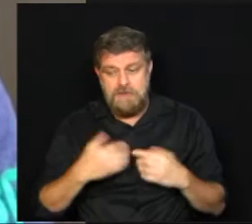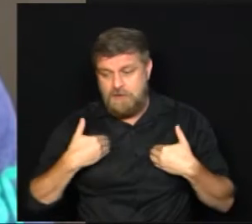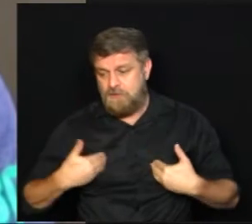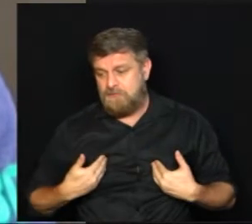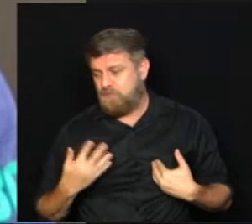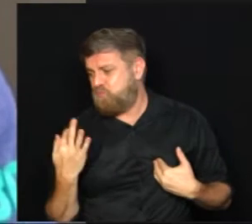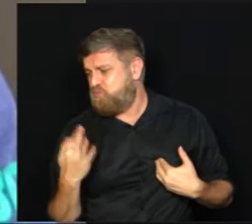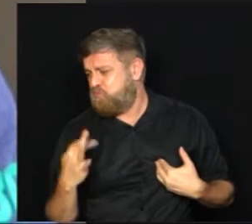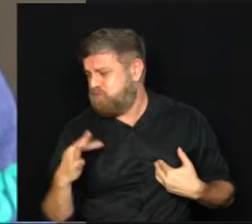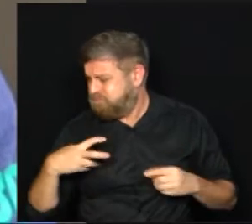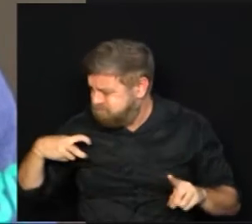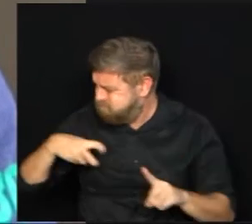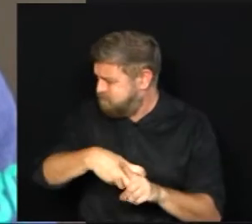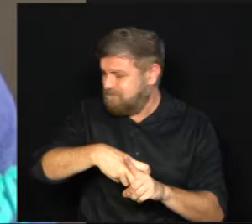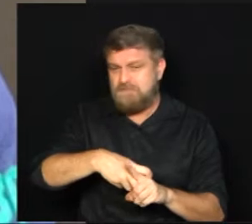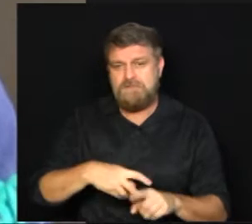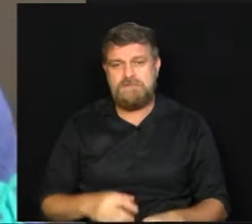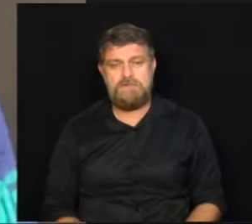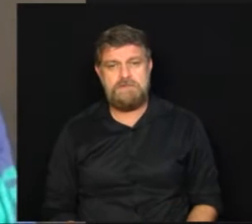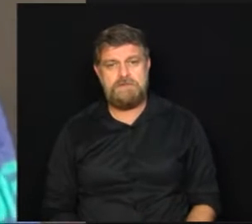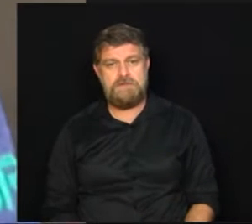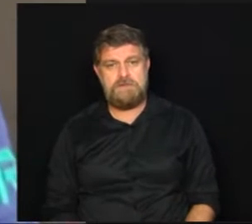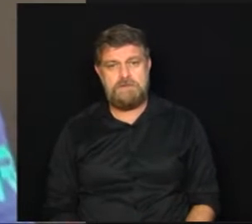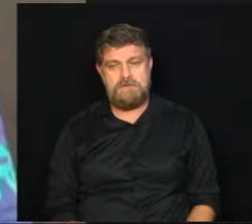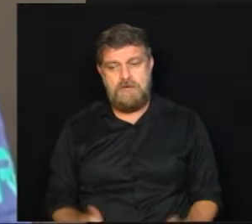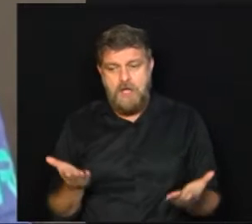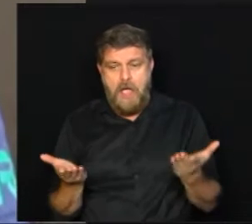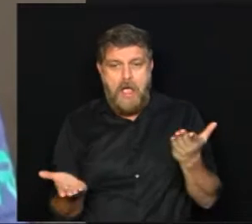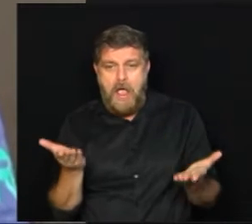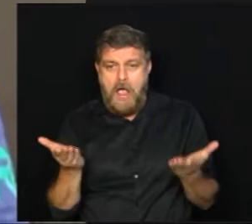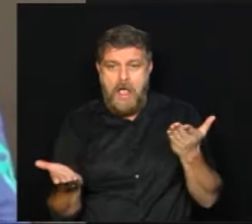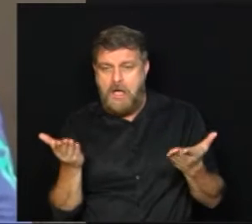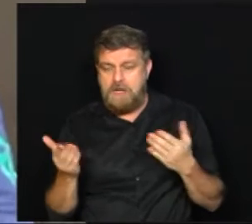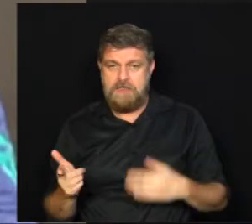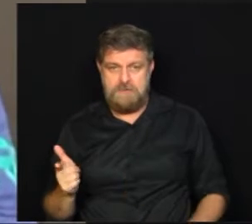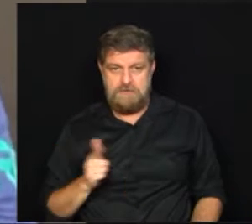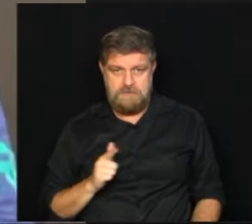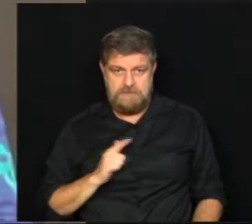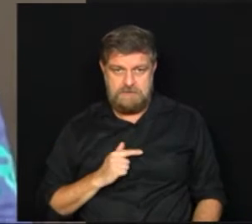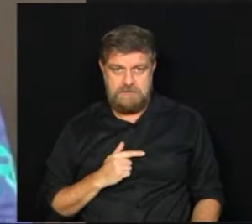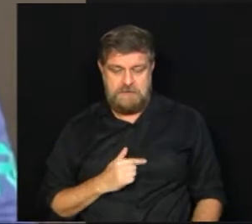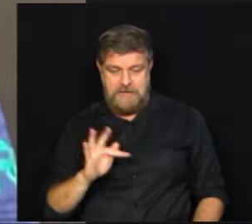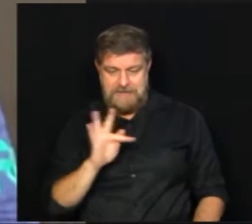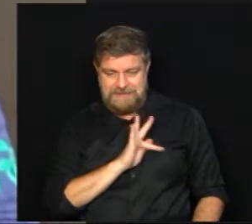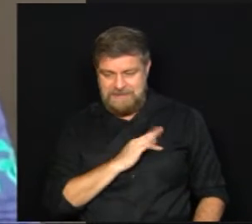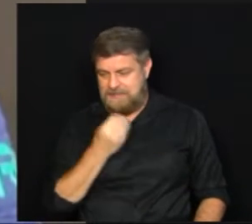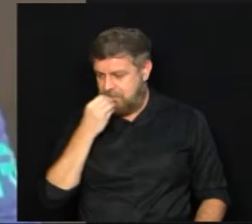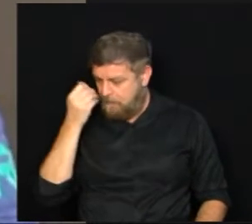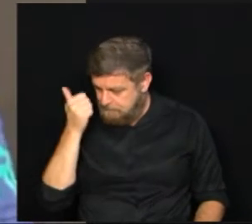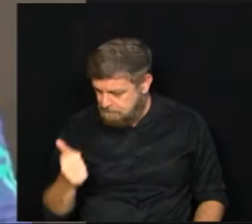jeito. Sim. Eu acho que é um equilíbrio. Você tem que ter uma boa técnica